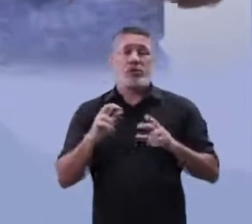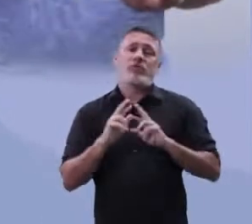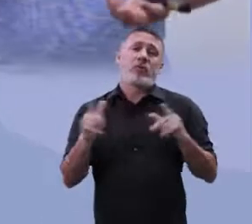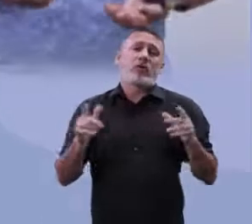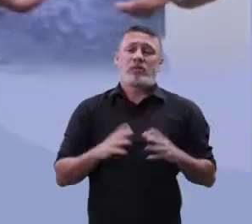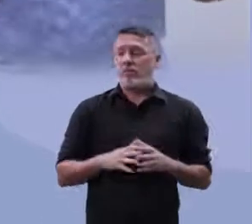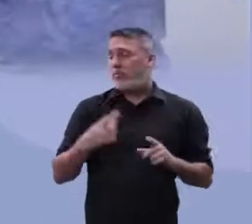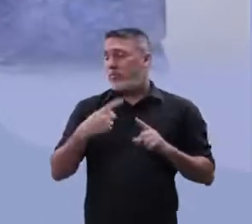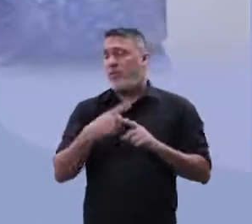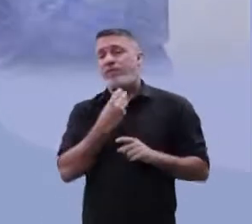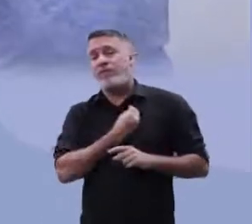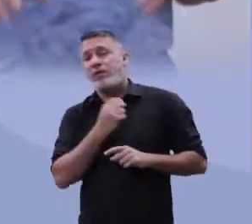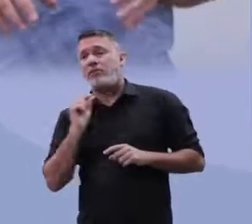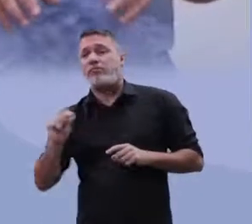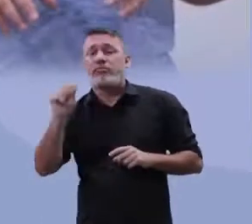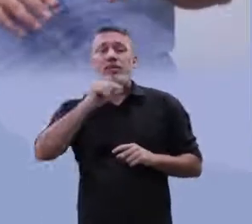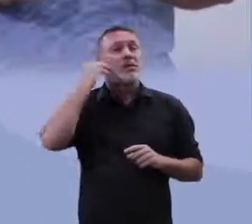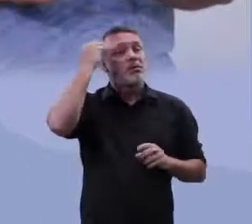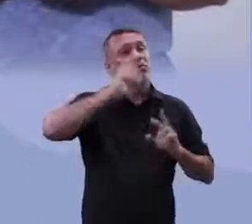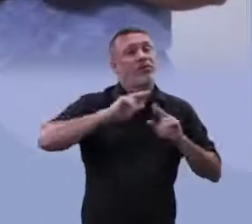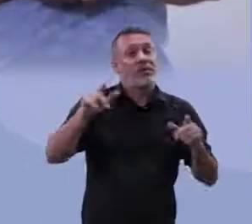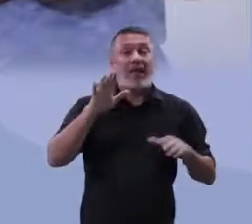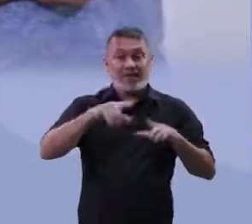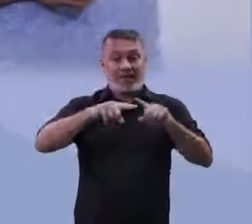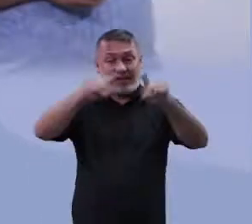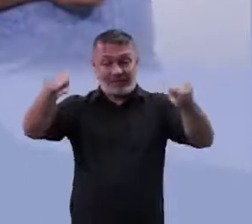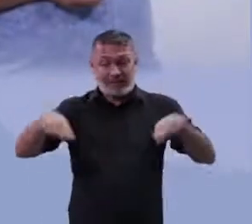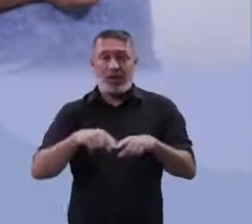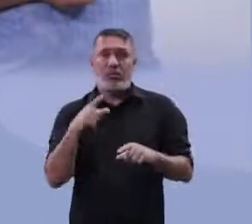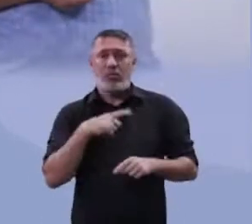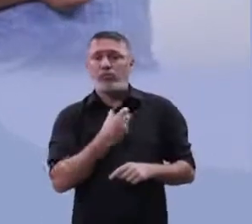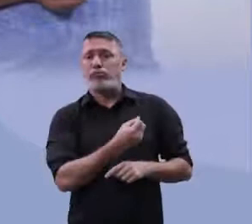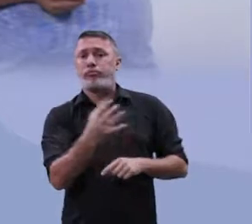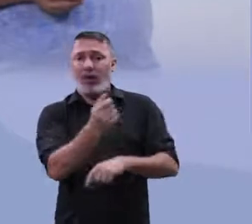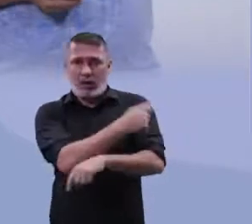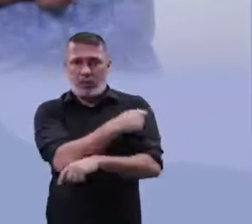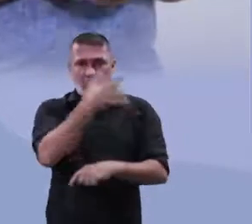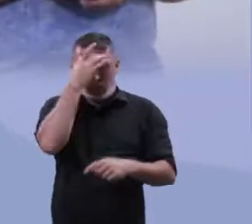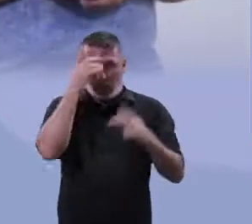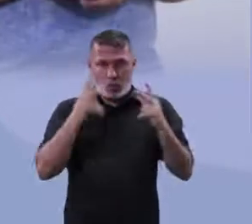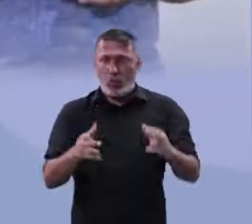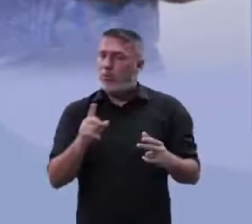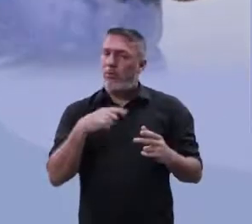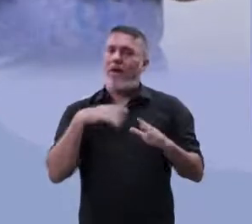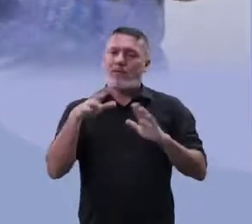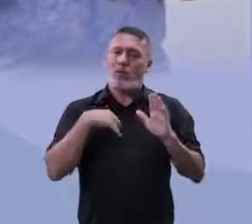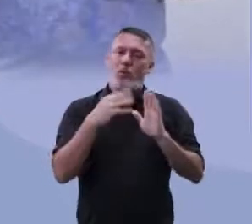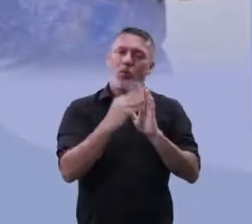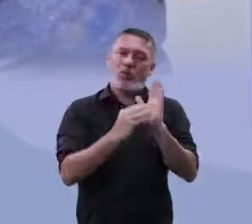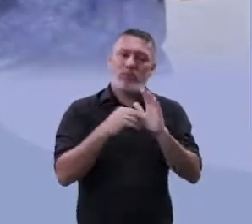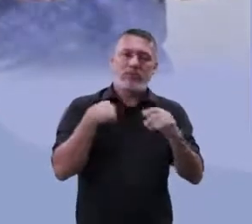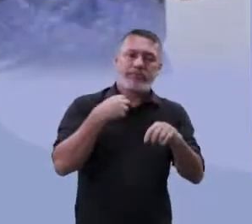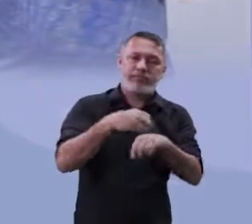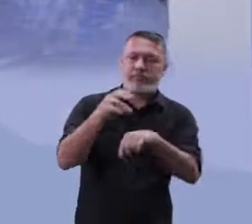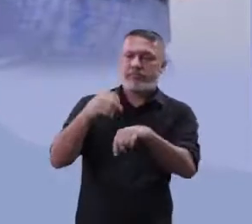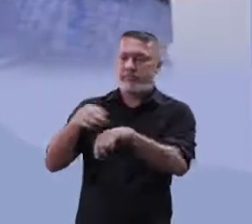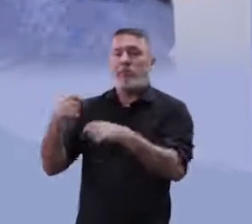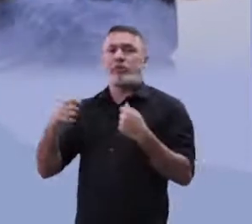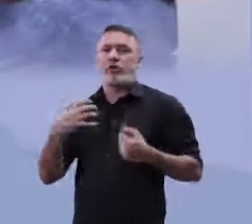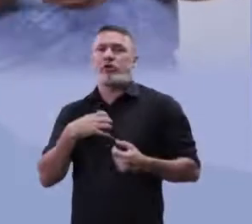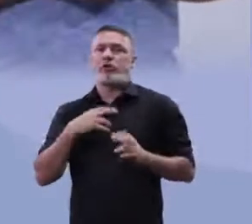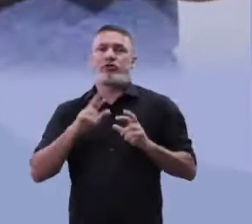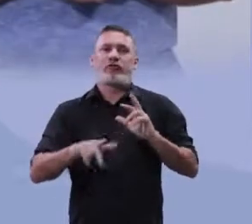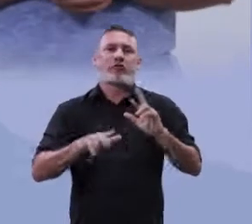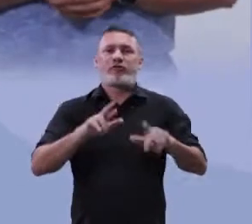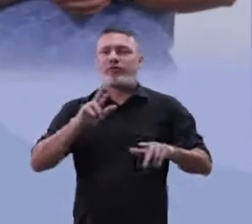tenho alunos e mais alunos. Às vezes, dentro de uma turma eu preciso passar o conteúdo de uma forma, mas para determinado aluno eu preciso